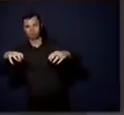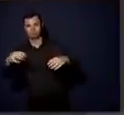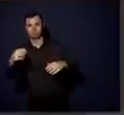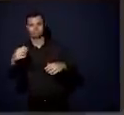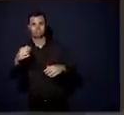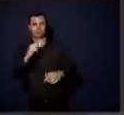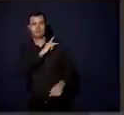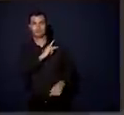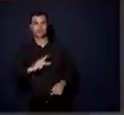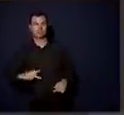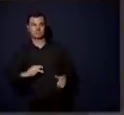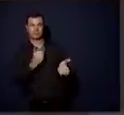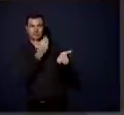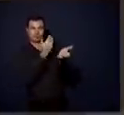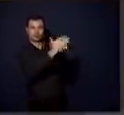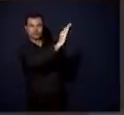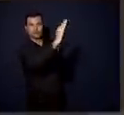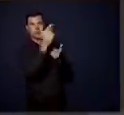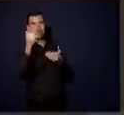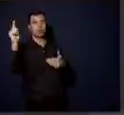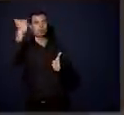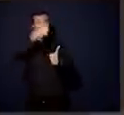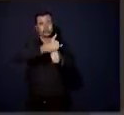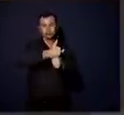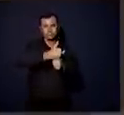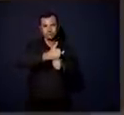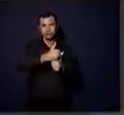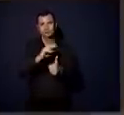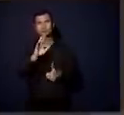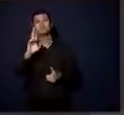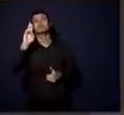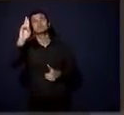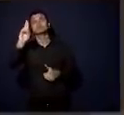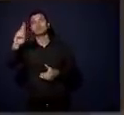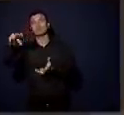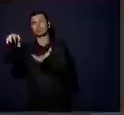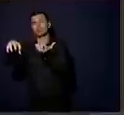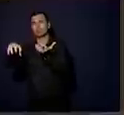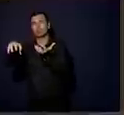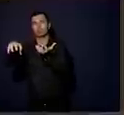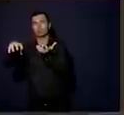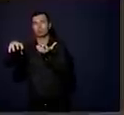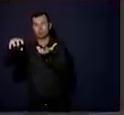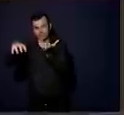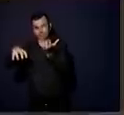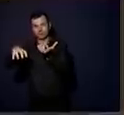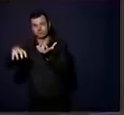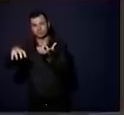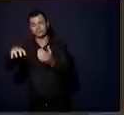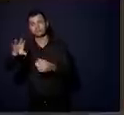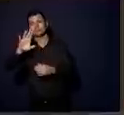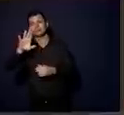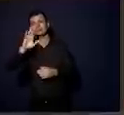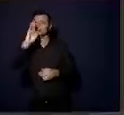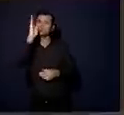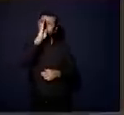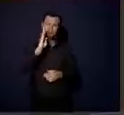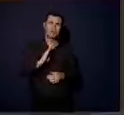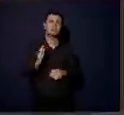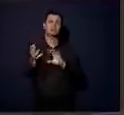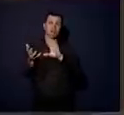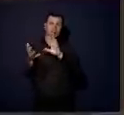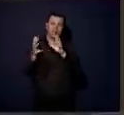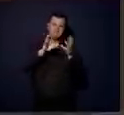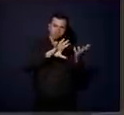só quando a gente olha agenda econômica e o papel do congresso e compara o Brasil com outros países o Brasil foi um país reformista a gente fez